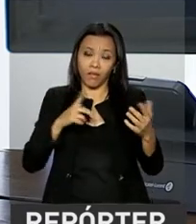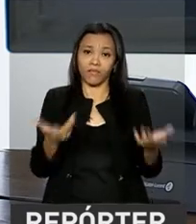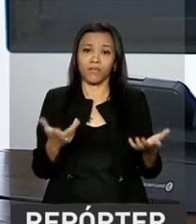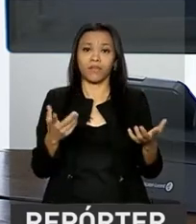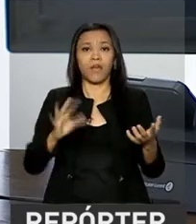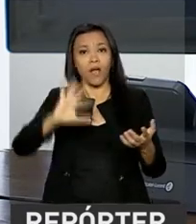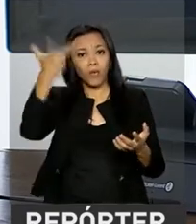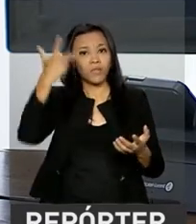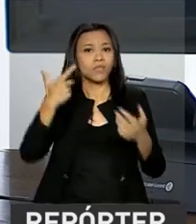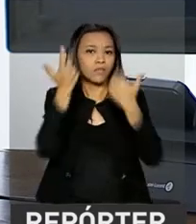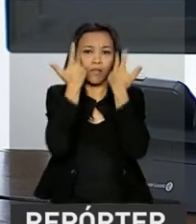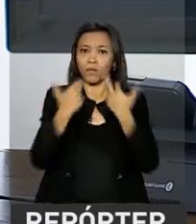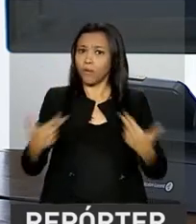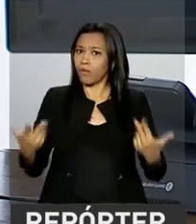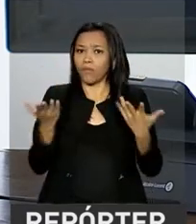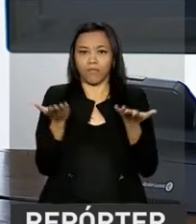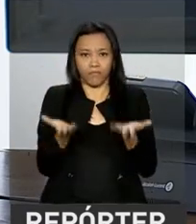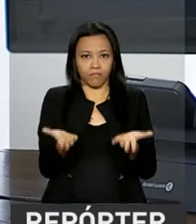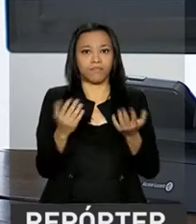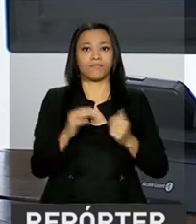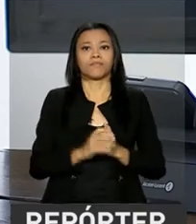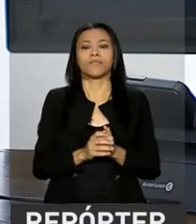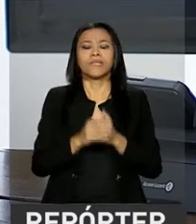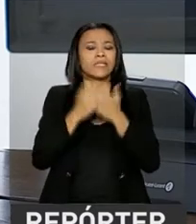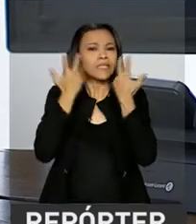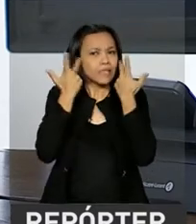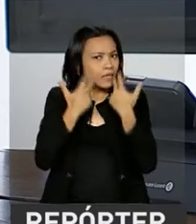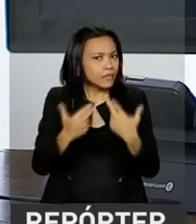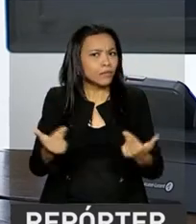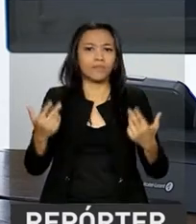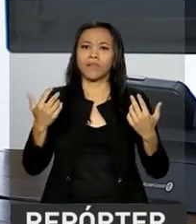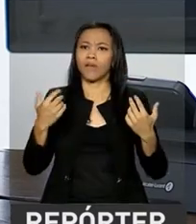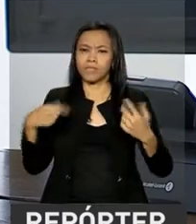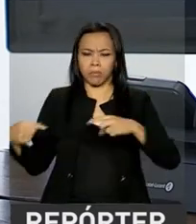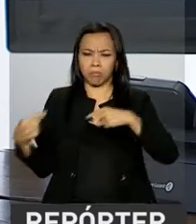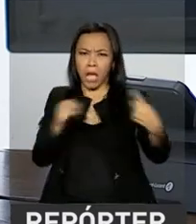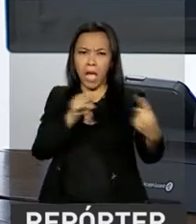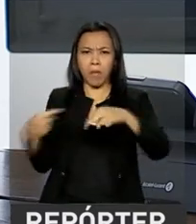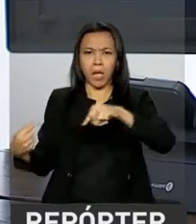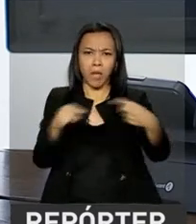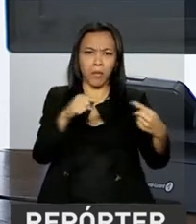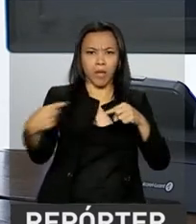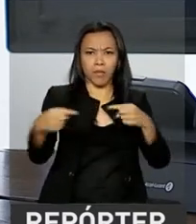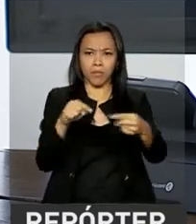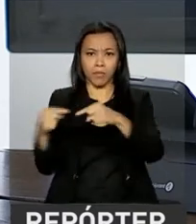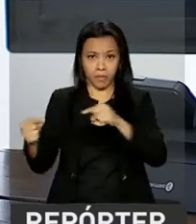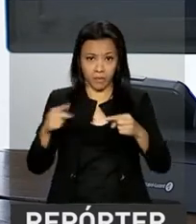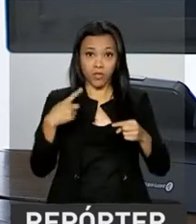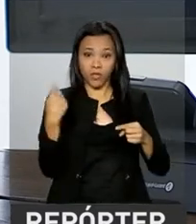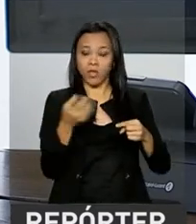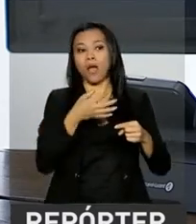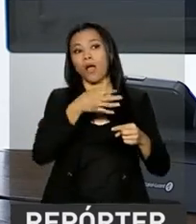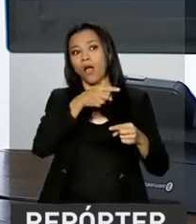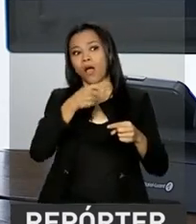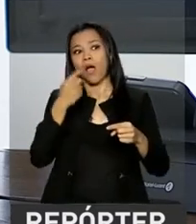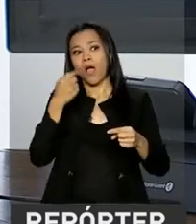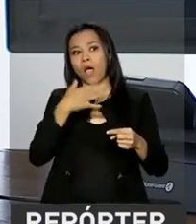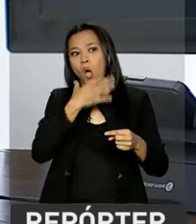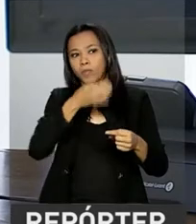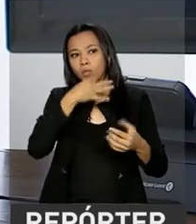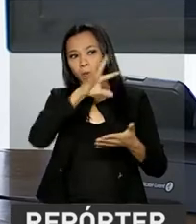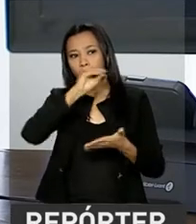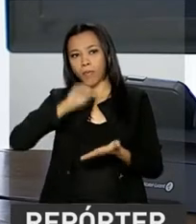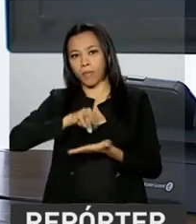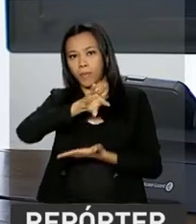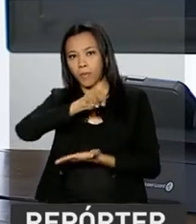ocorreu muita naturalidade e com muita naturalidade nós adotamos estas observações para com